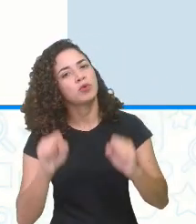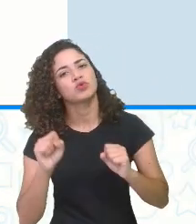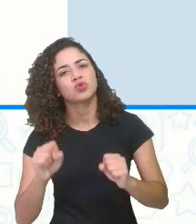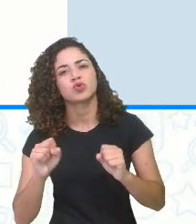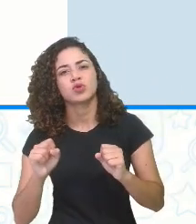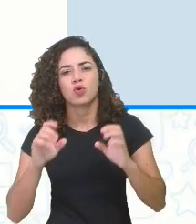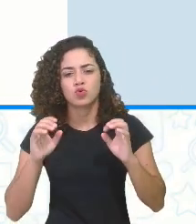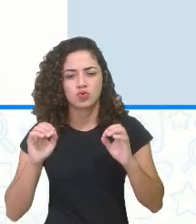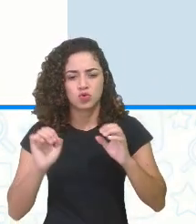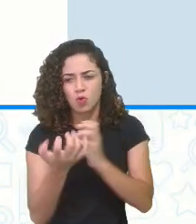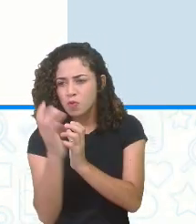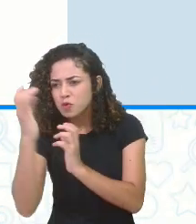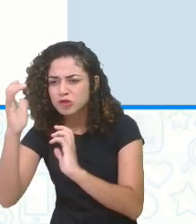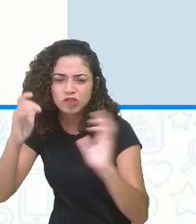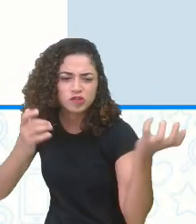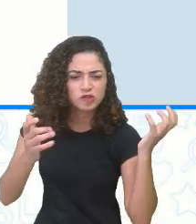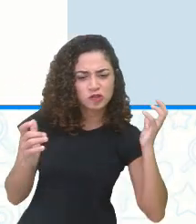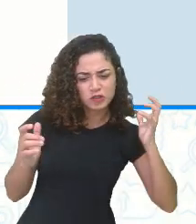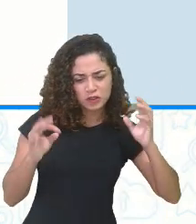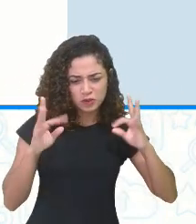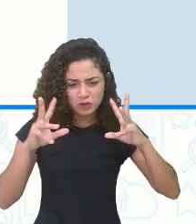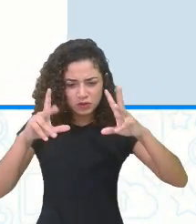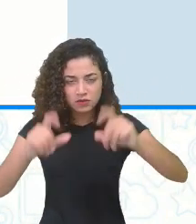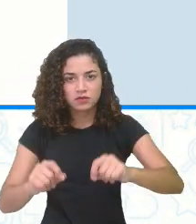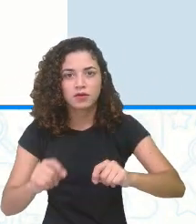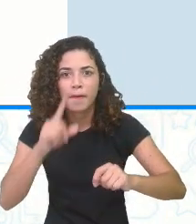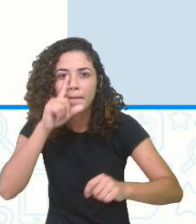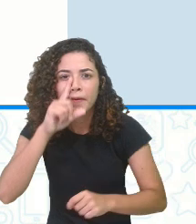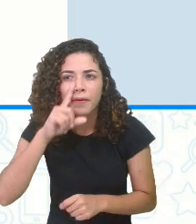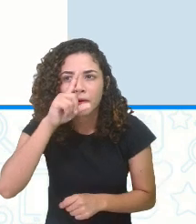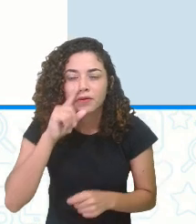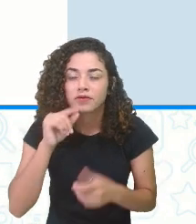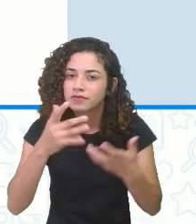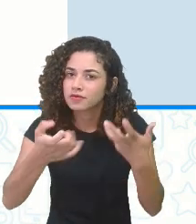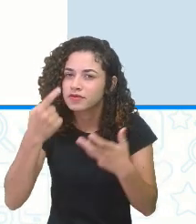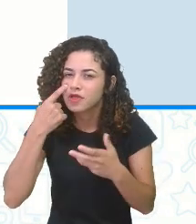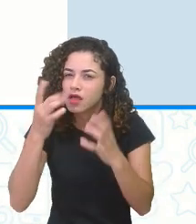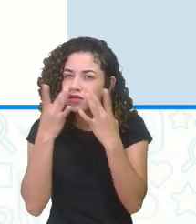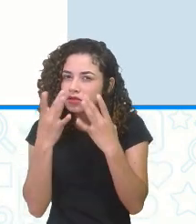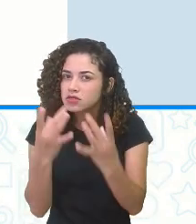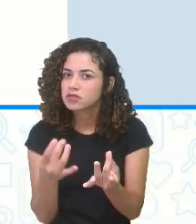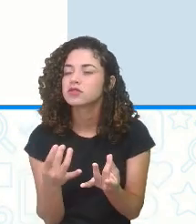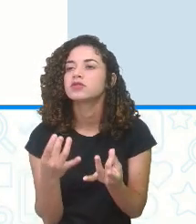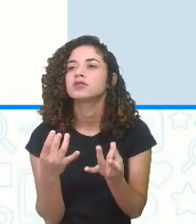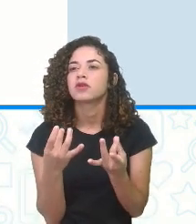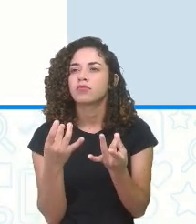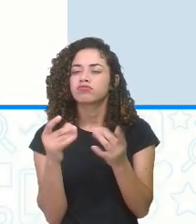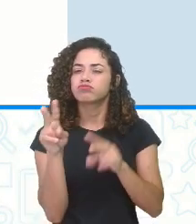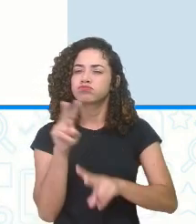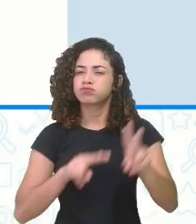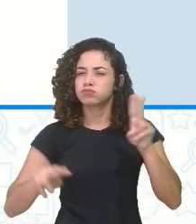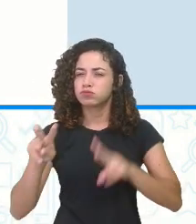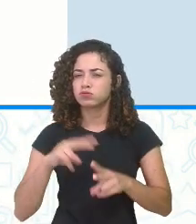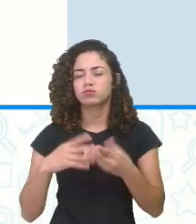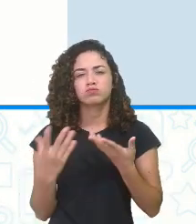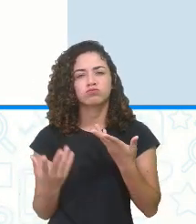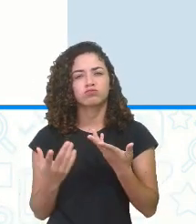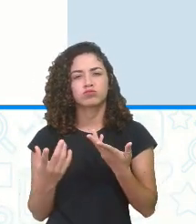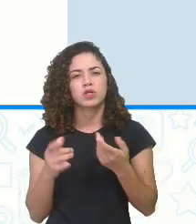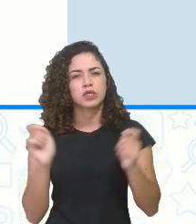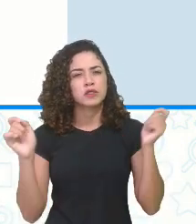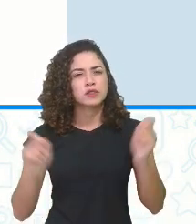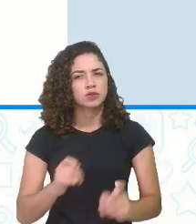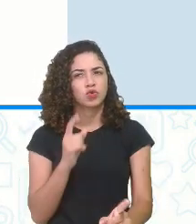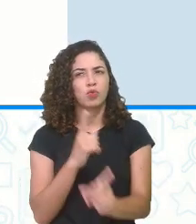selva cheia de armadilhas. E aí eu quero que você observe essa página do livro e me diga se é possível